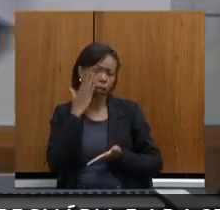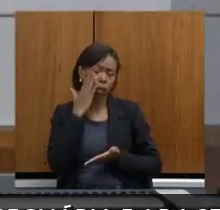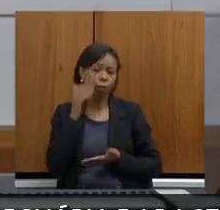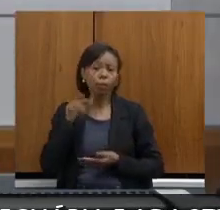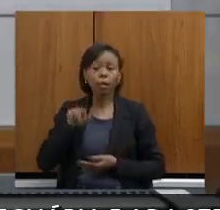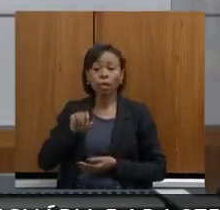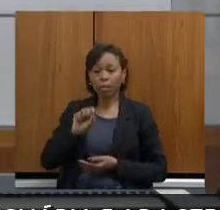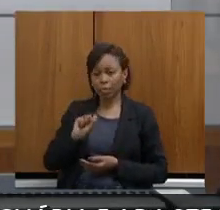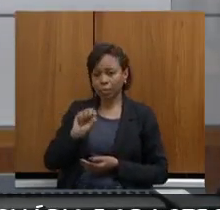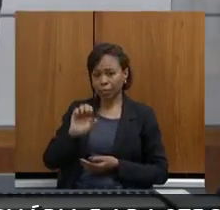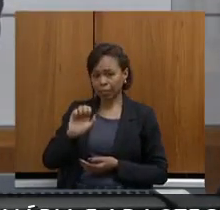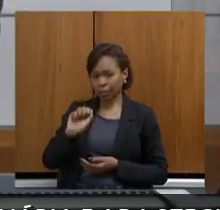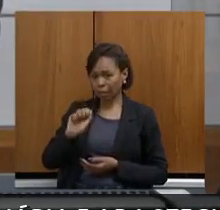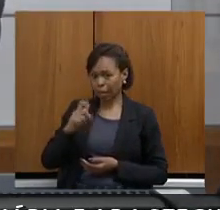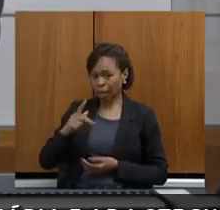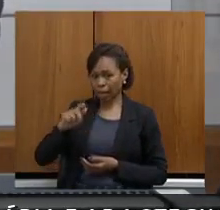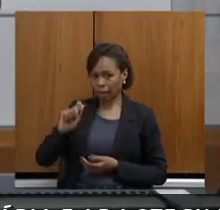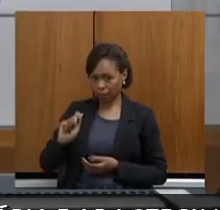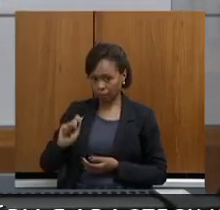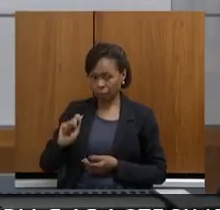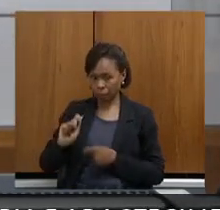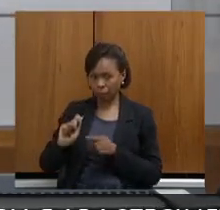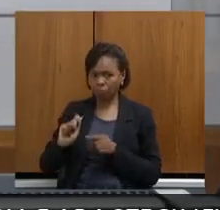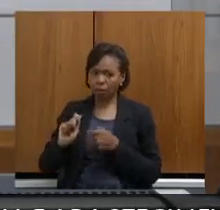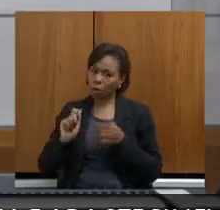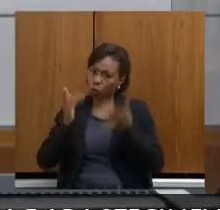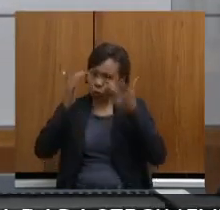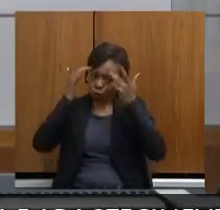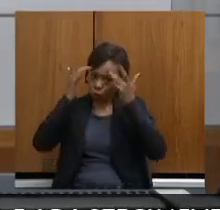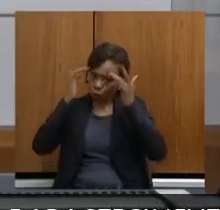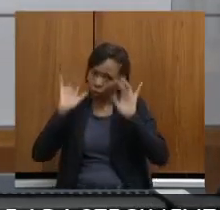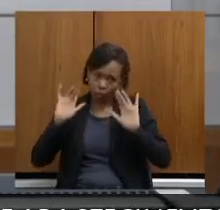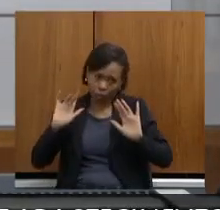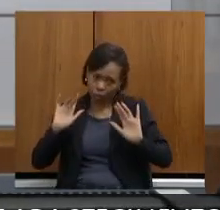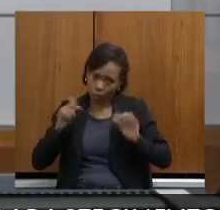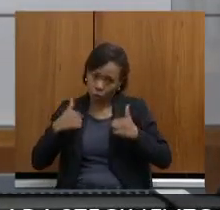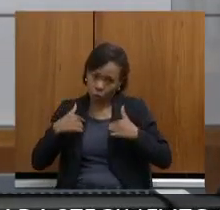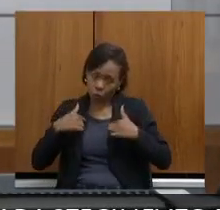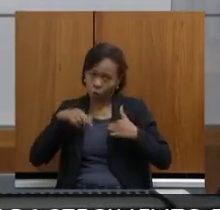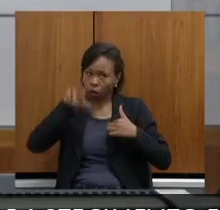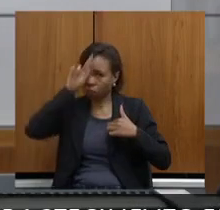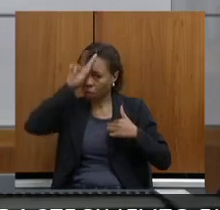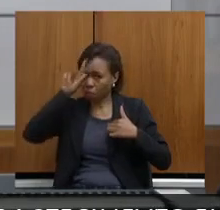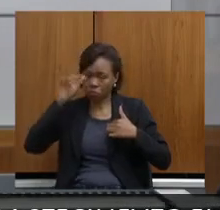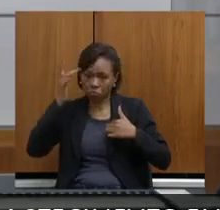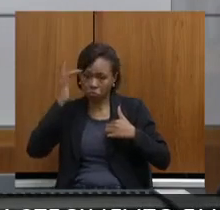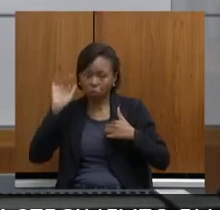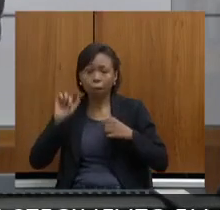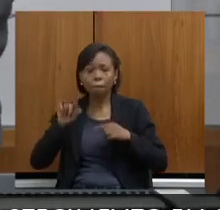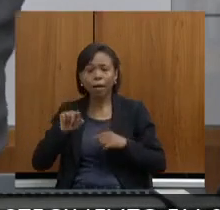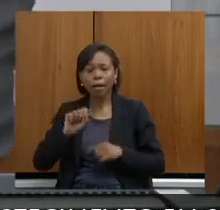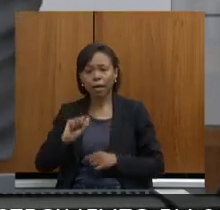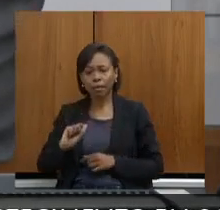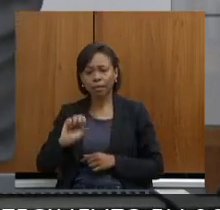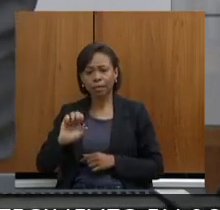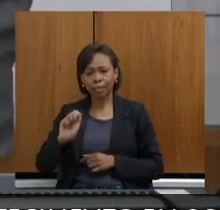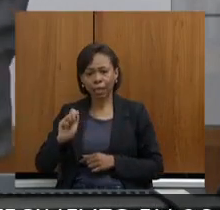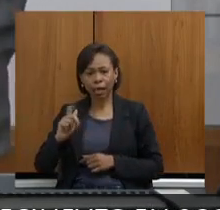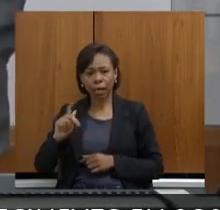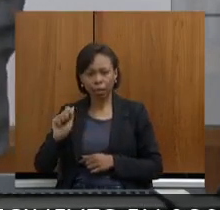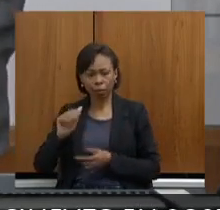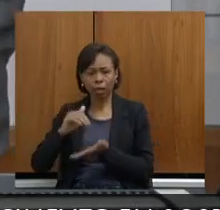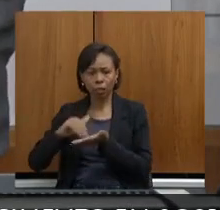seapa ela parece não sei eu quero tá até enganado mas as e aparece que atendeu